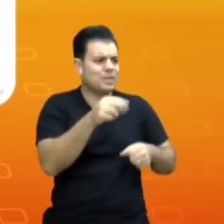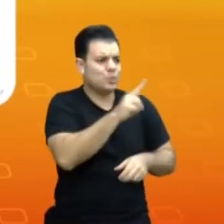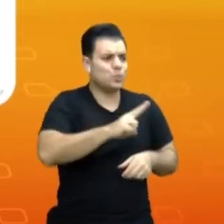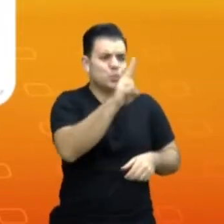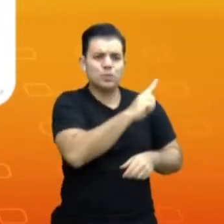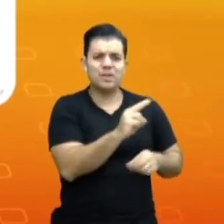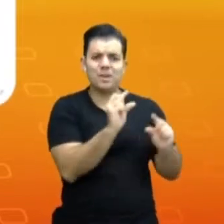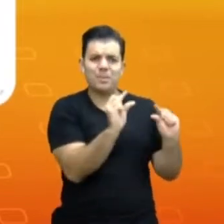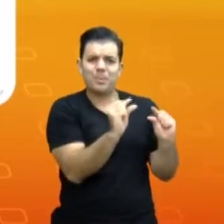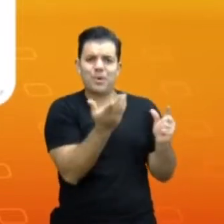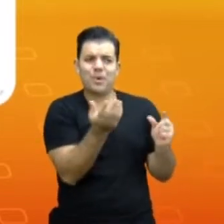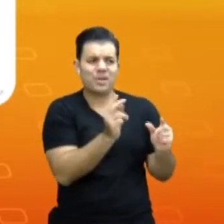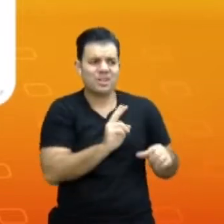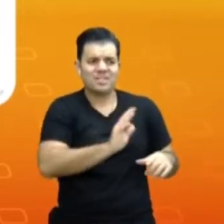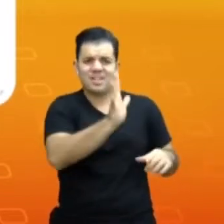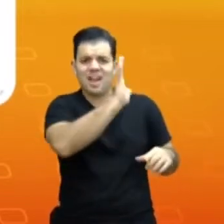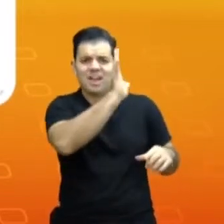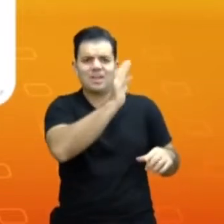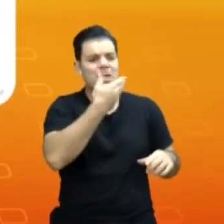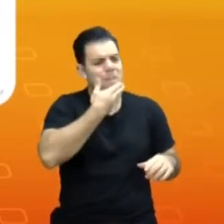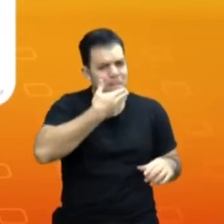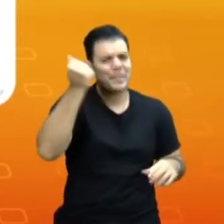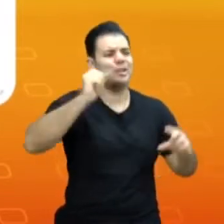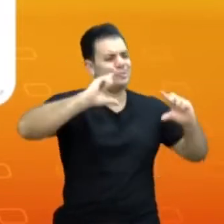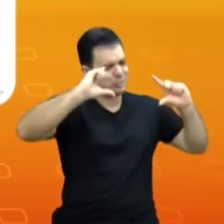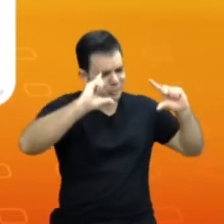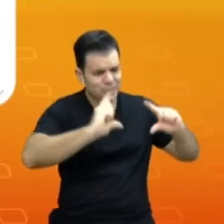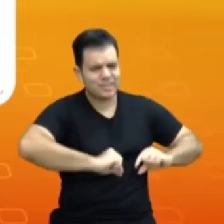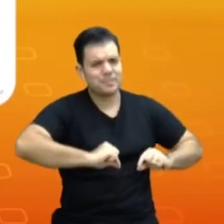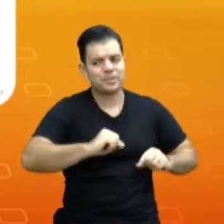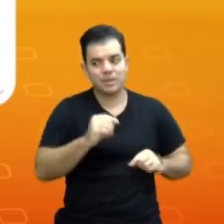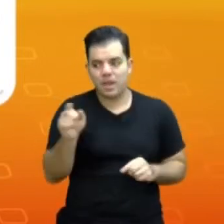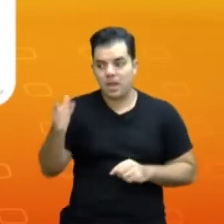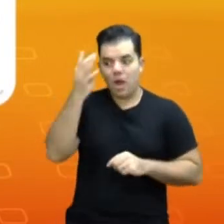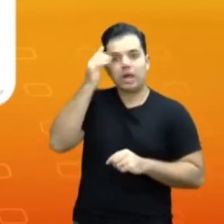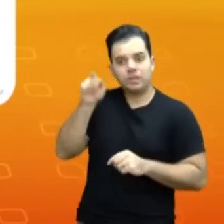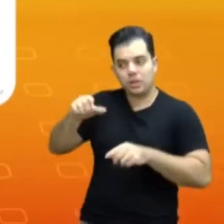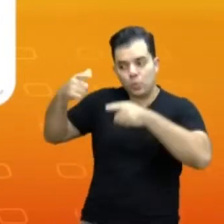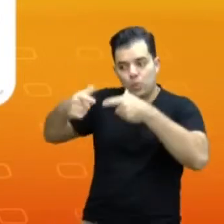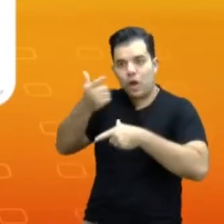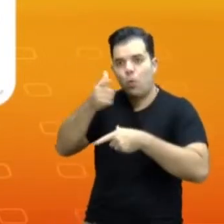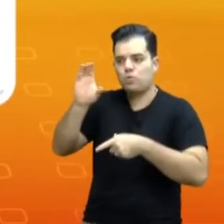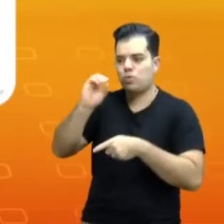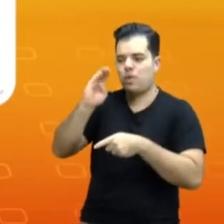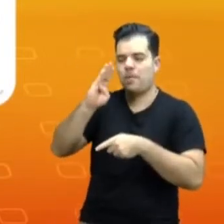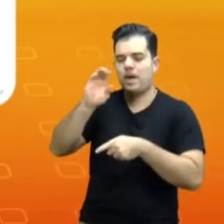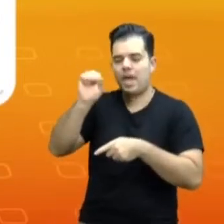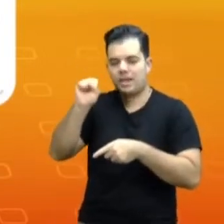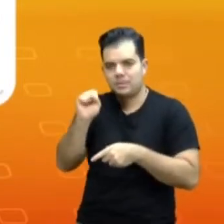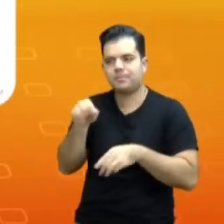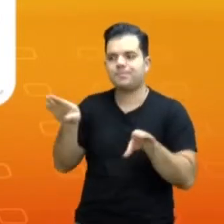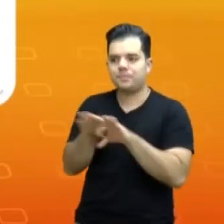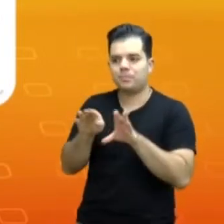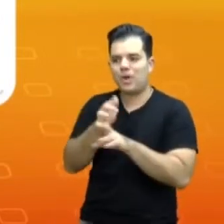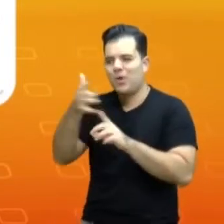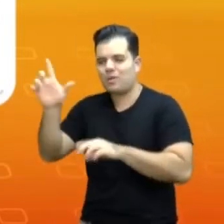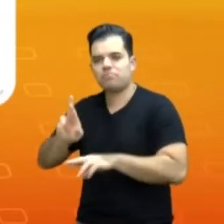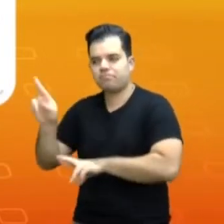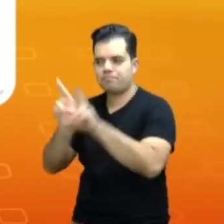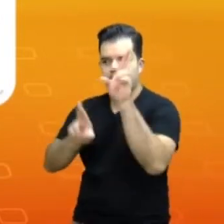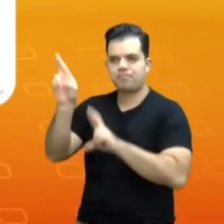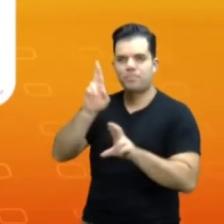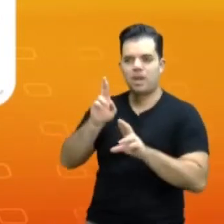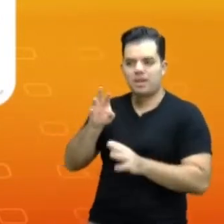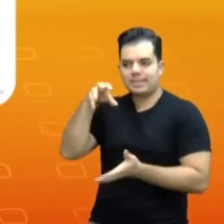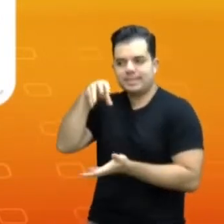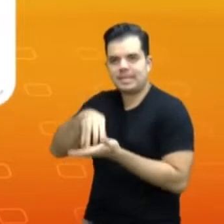Então, é bom que se consiga diminuir o espaço. Eu acho que a OBS e os detentores, eles estão trabalhando muito nessa